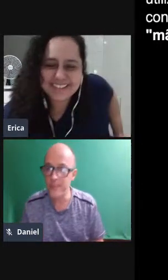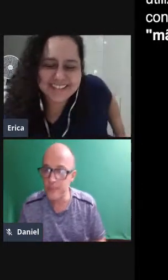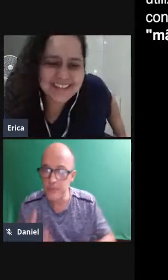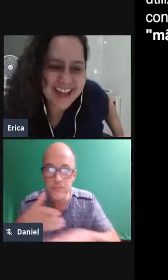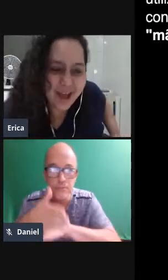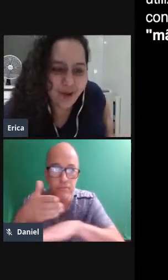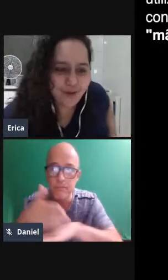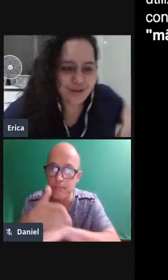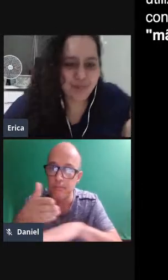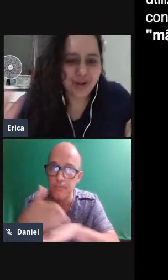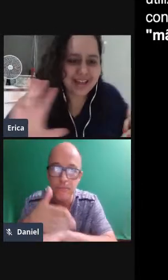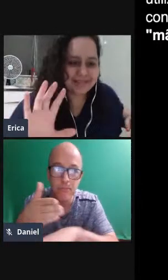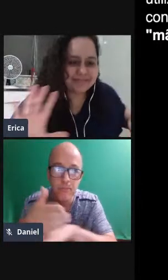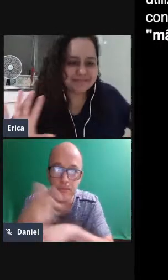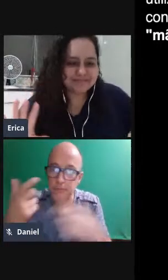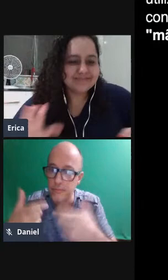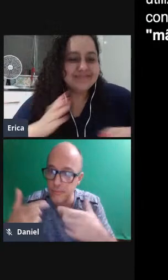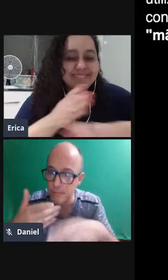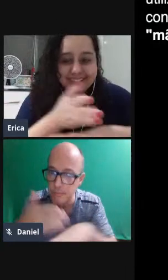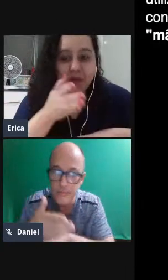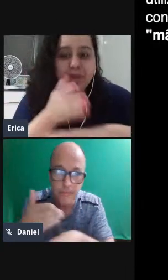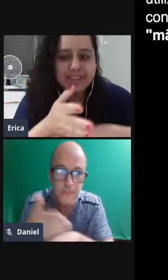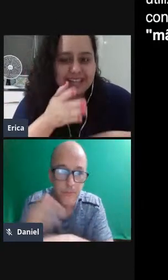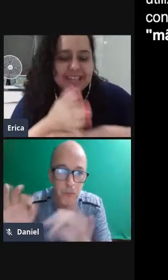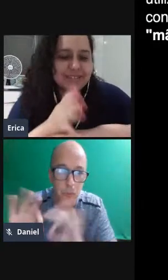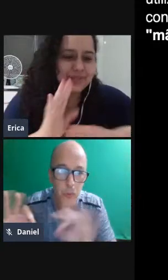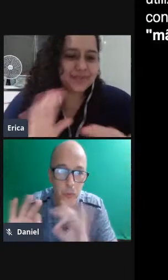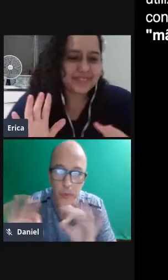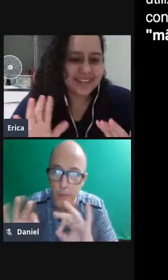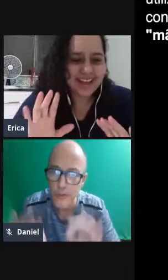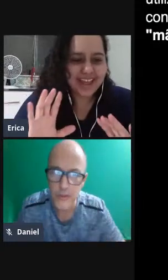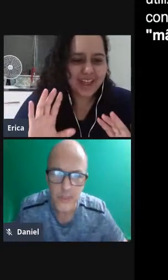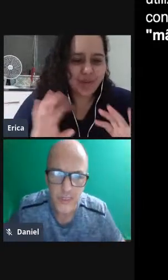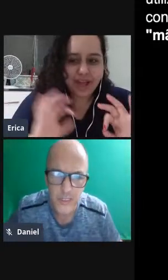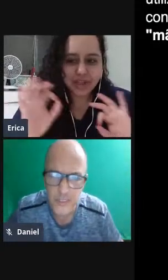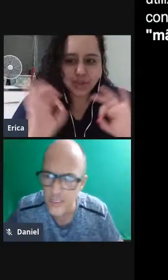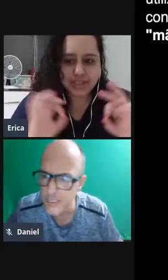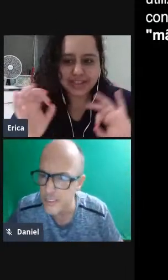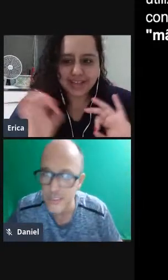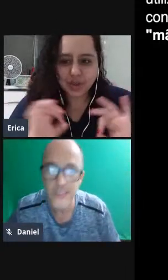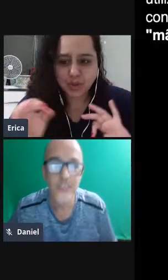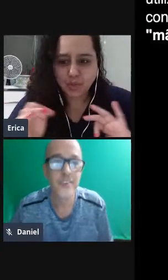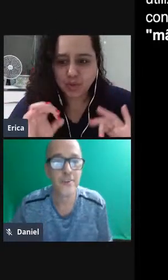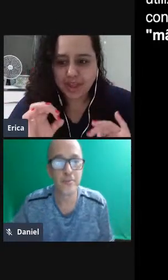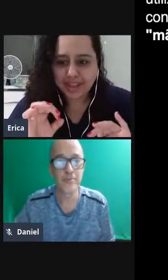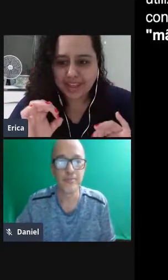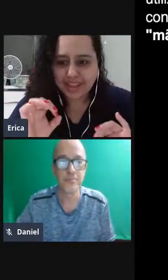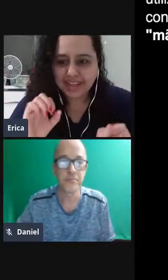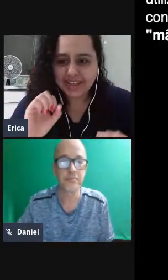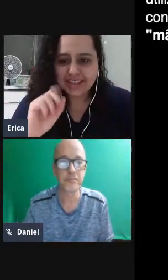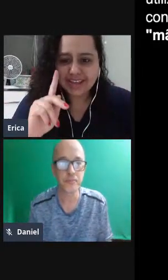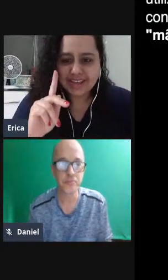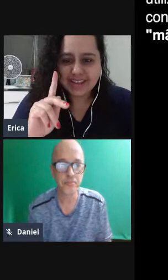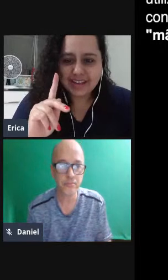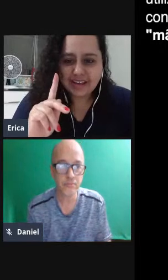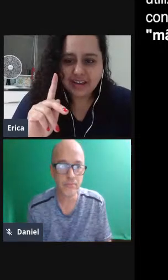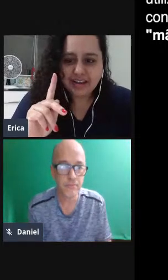Pronto, vamos lá. Estão entrando. Eu acho que tá todo mundo